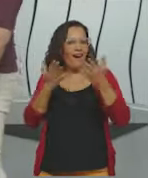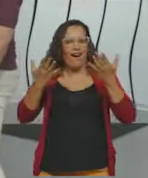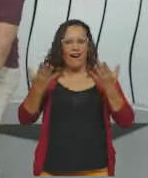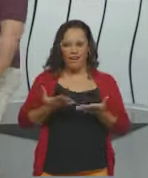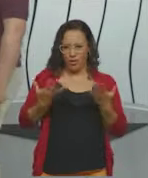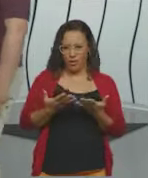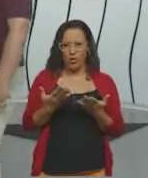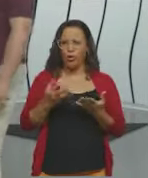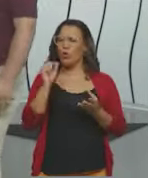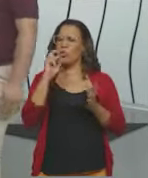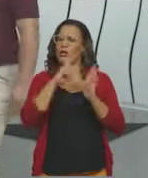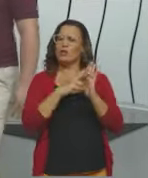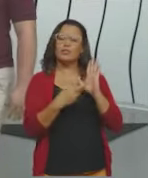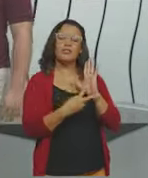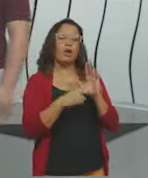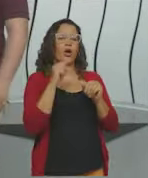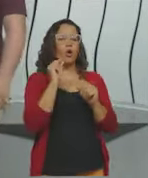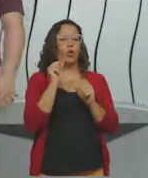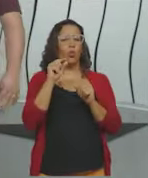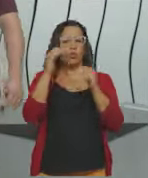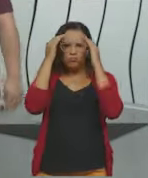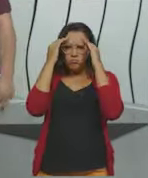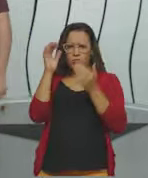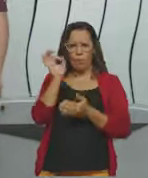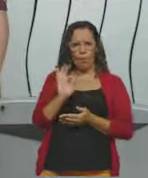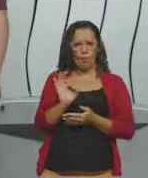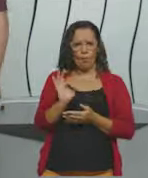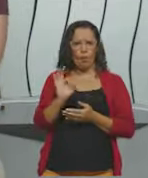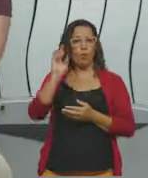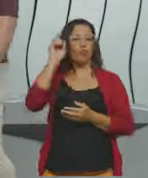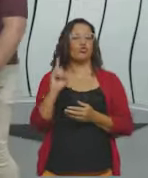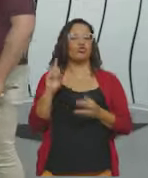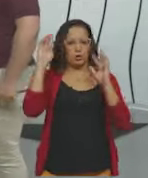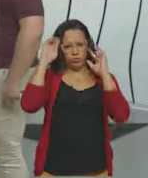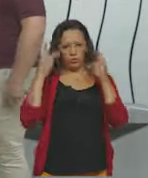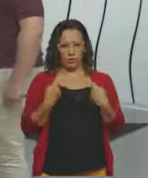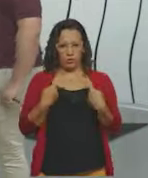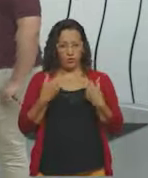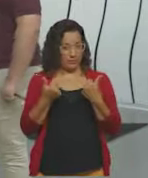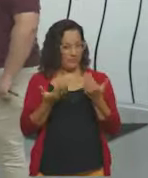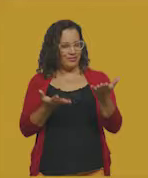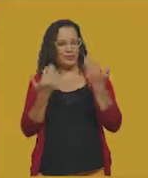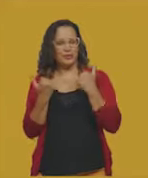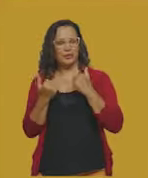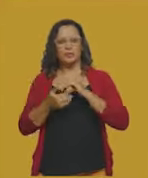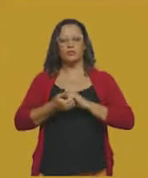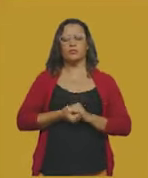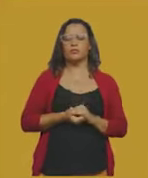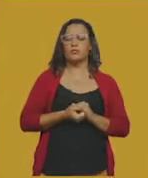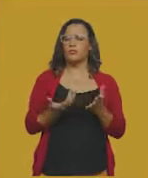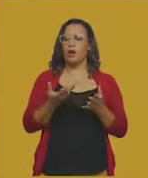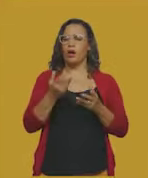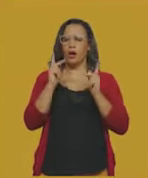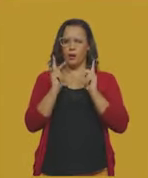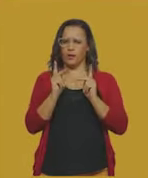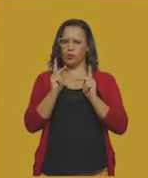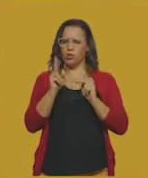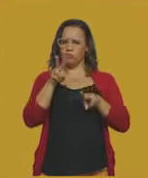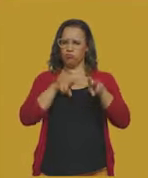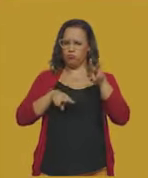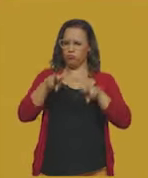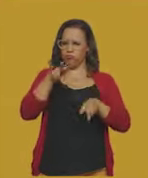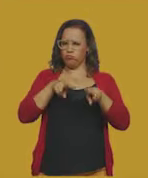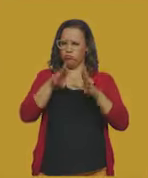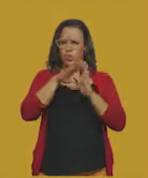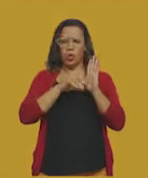que significa desrespeitar os direitos humanos, tá? Bom, vamos lá. Os avaliadores do Enem consideram os